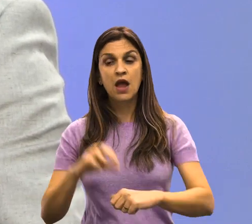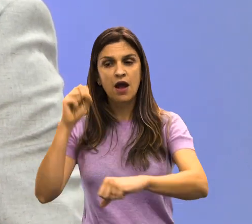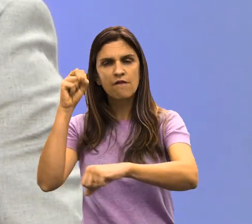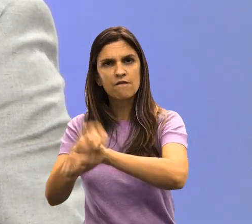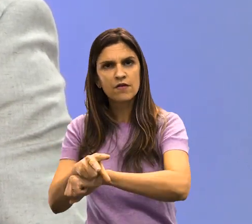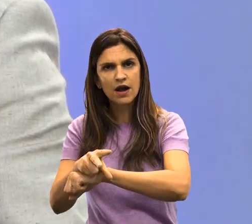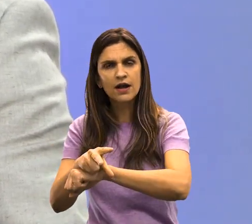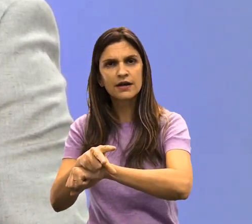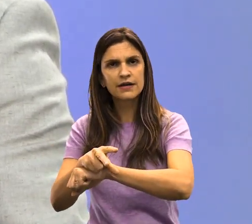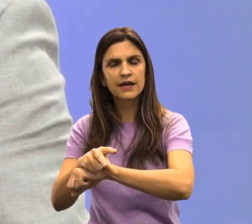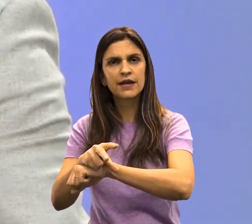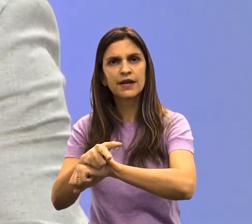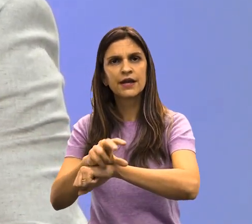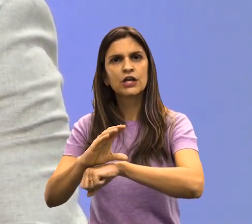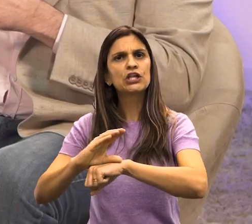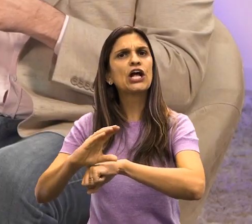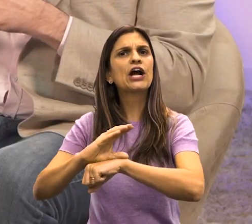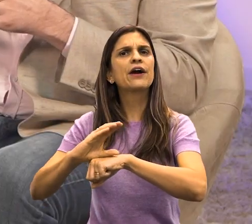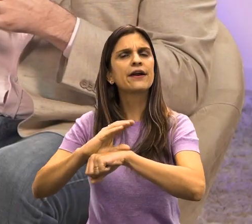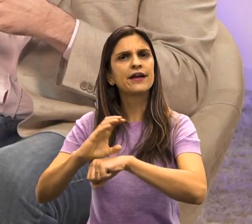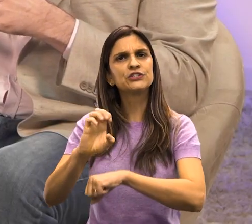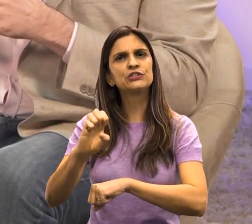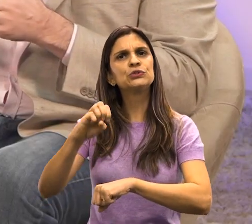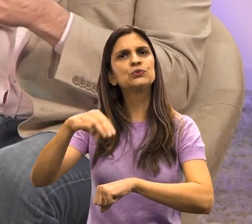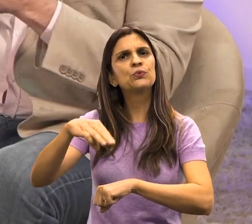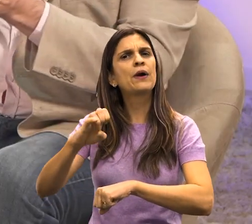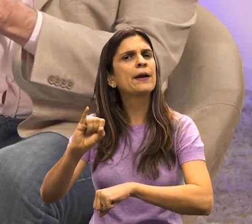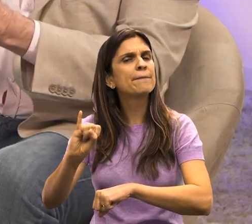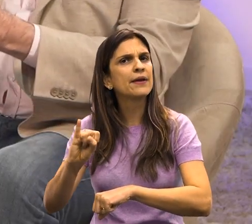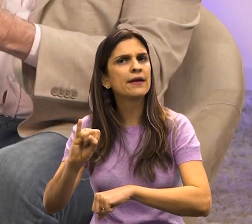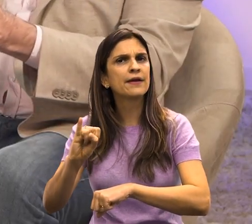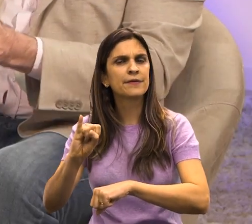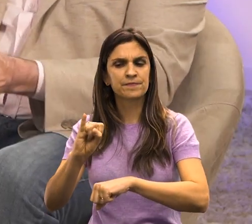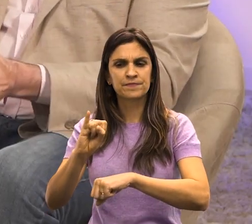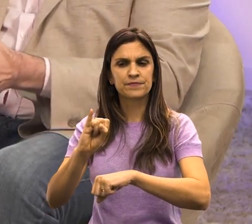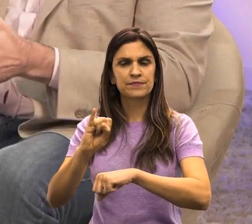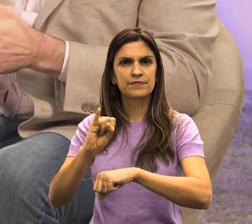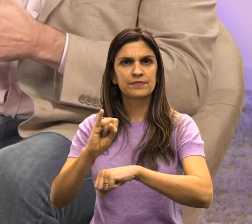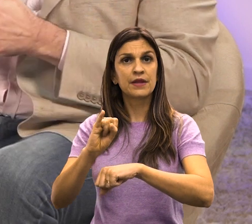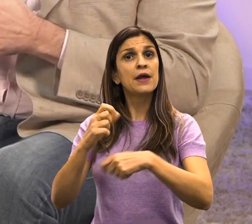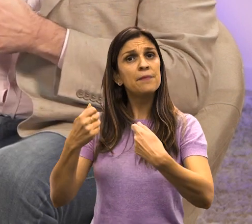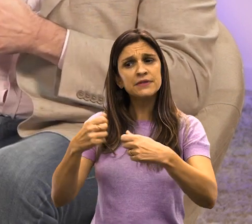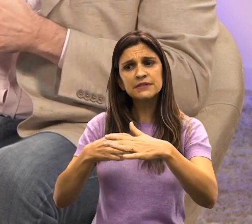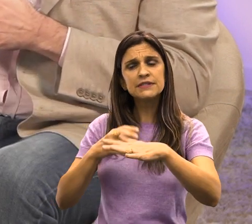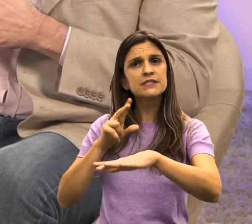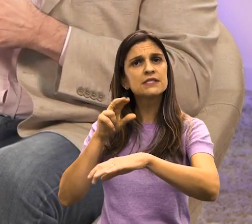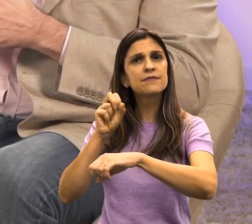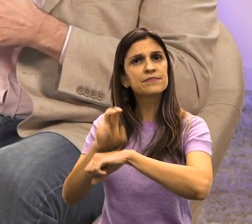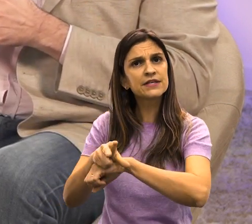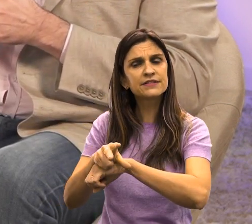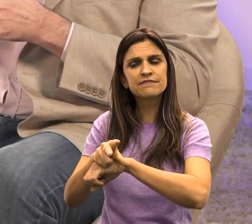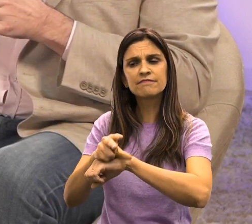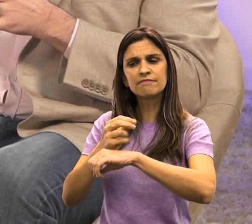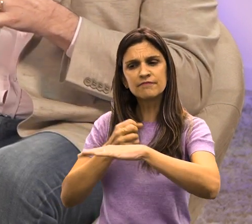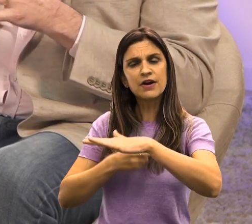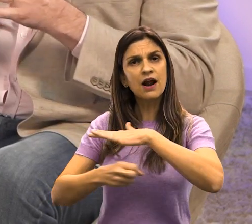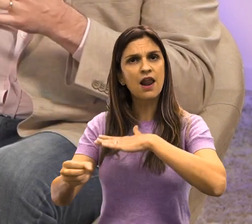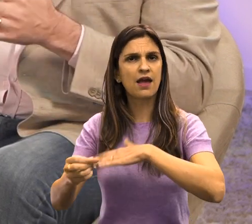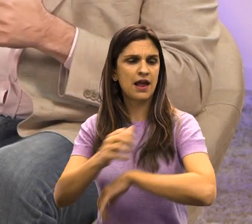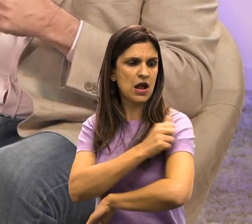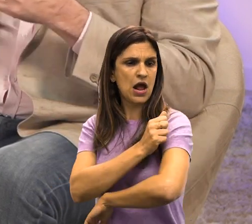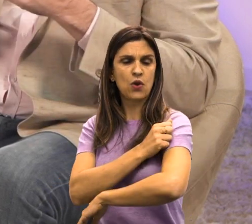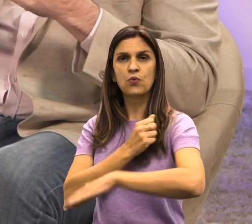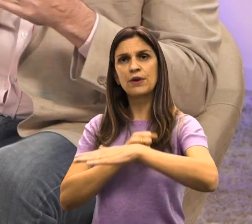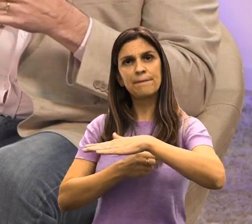EMEI, né? Essa criança, ela precisa dessa vaga de EMEI, não